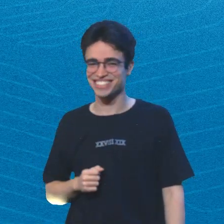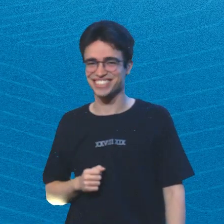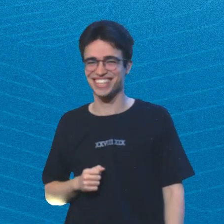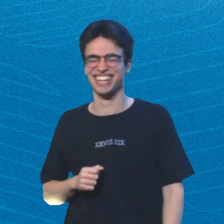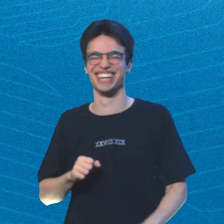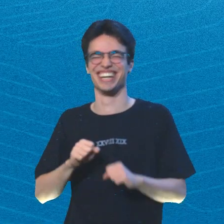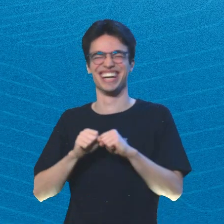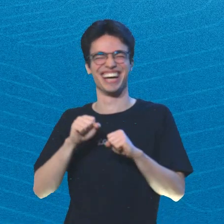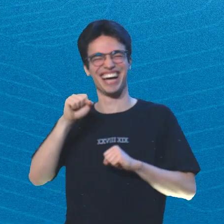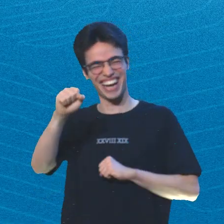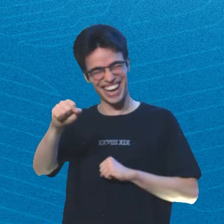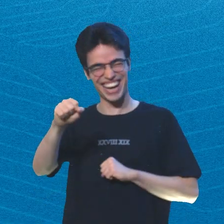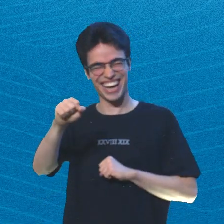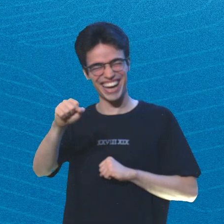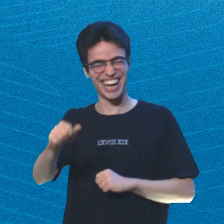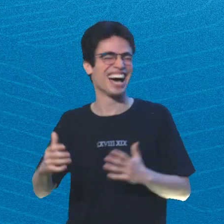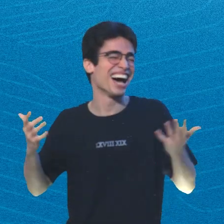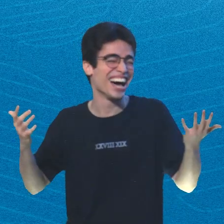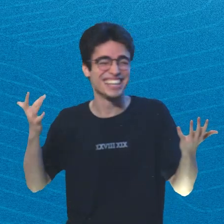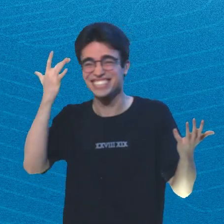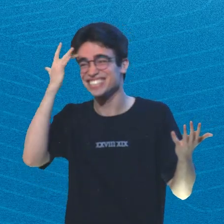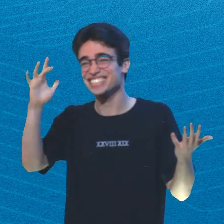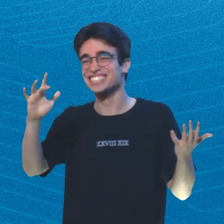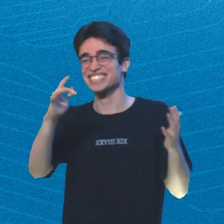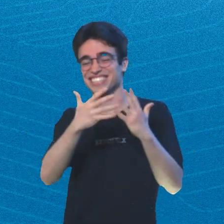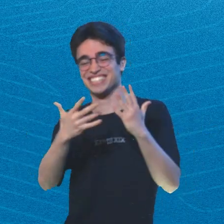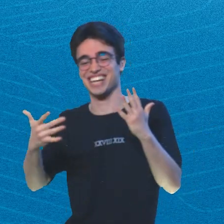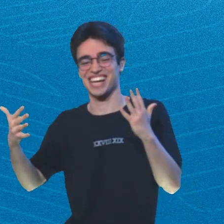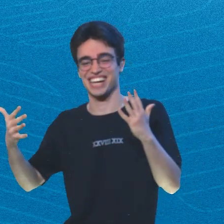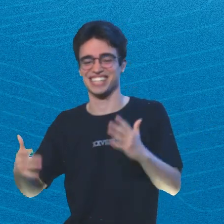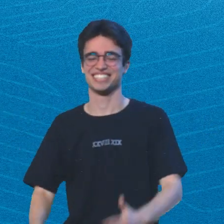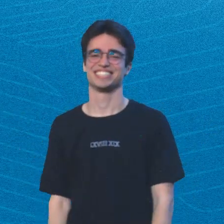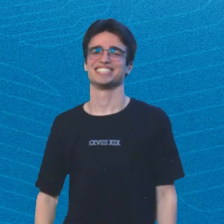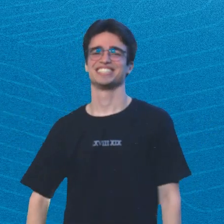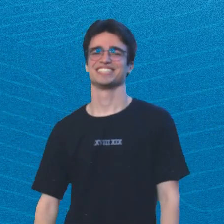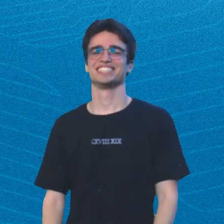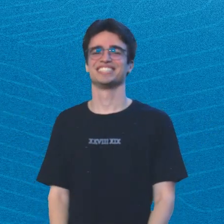Heroes, não sei falar o resto.